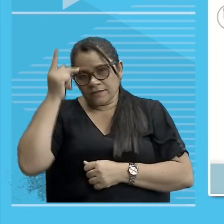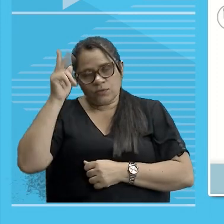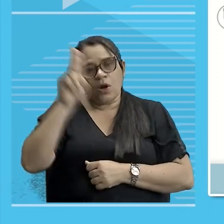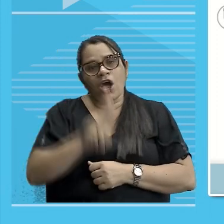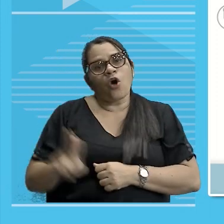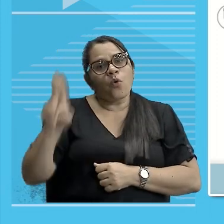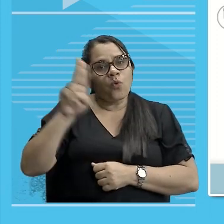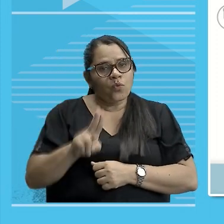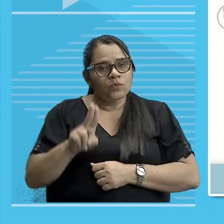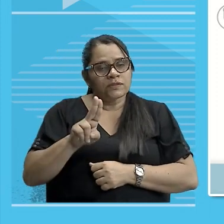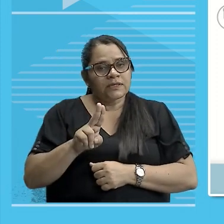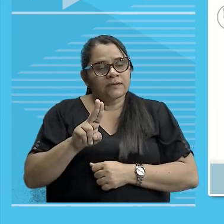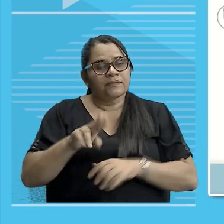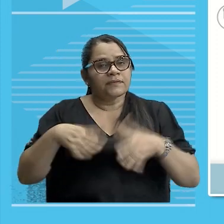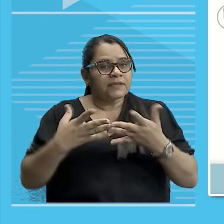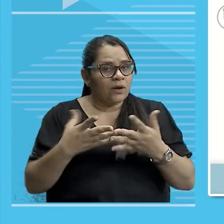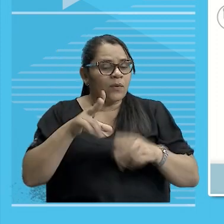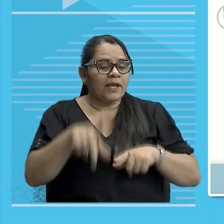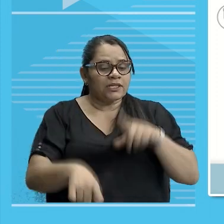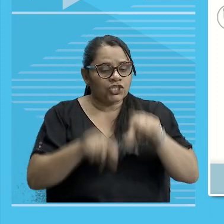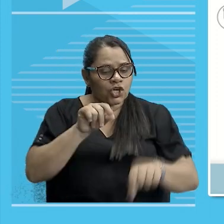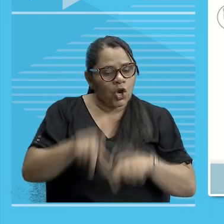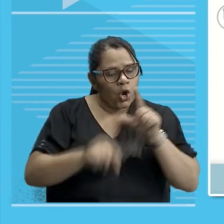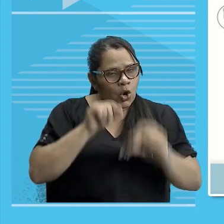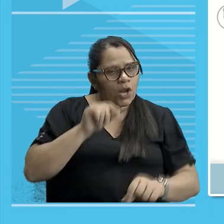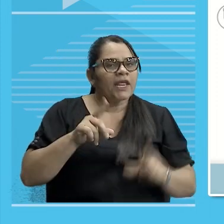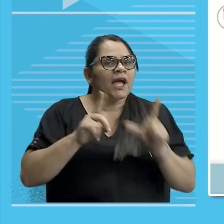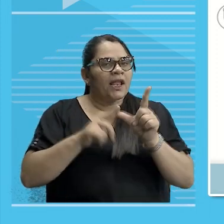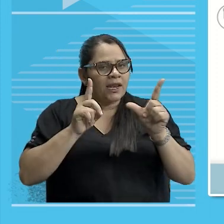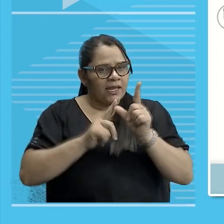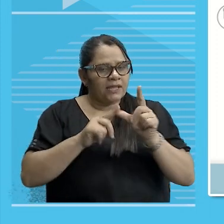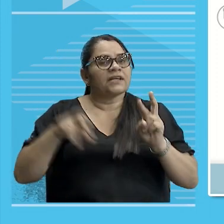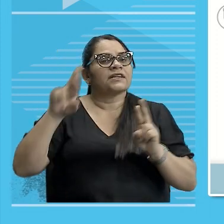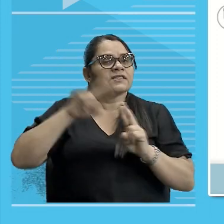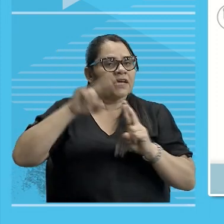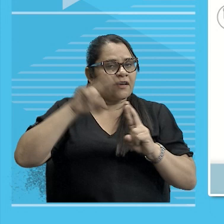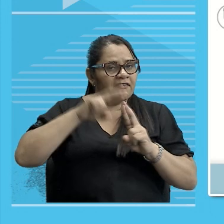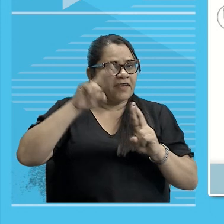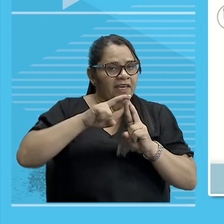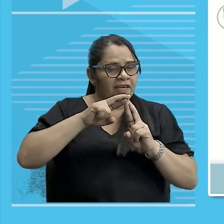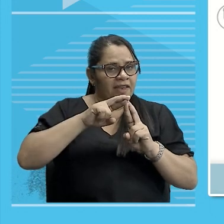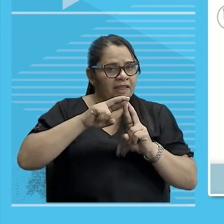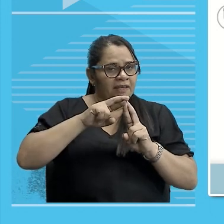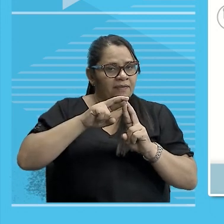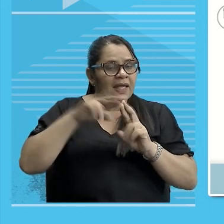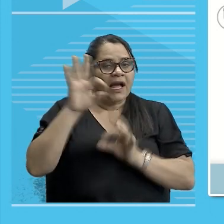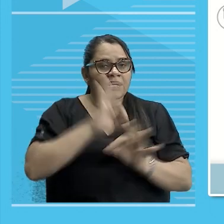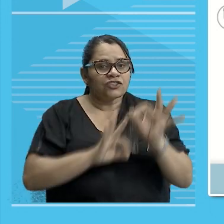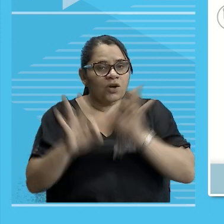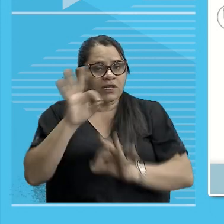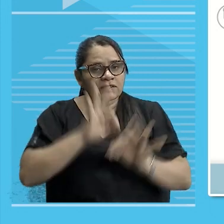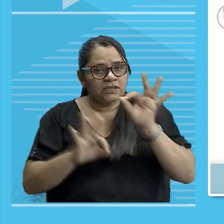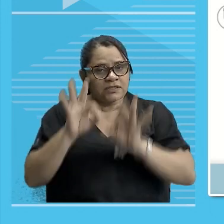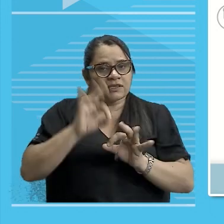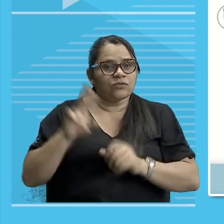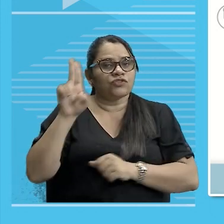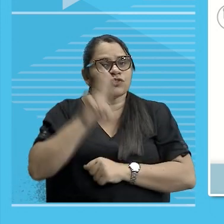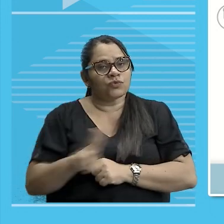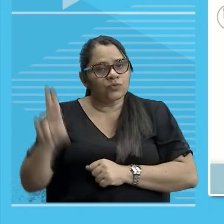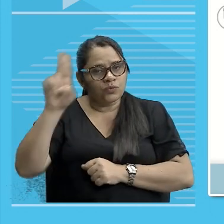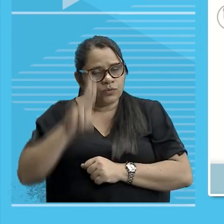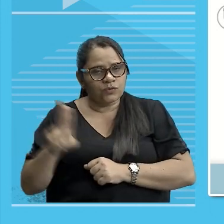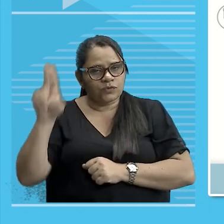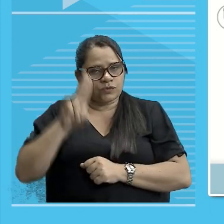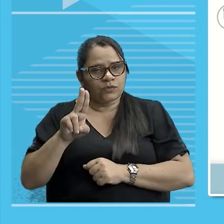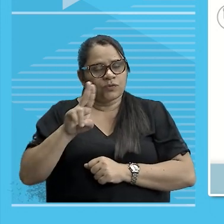marcar alternativa que vai corresponder as formas de se utilizar os recursos humanos para